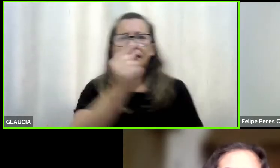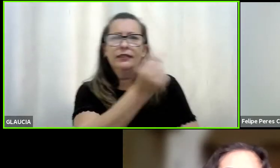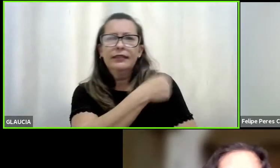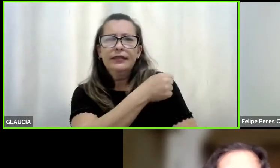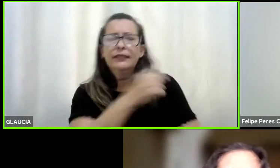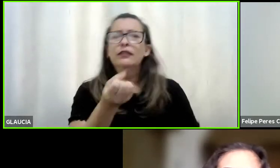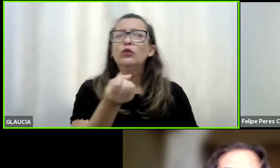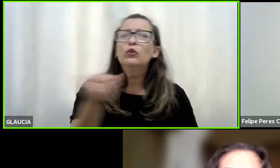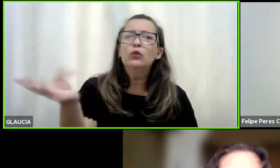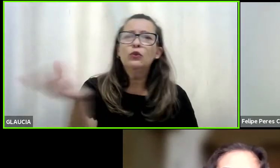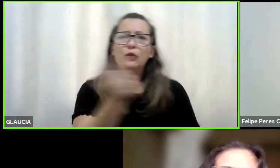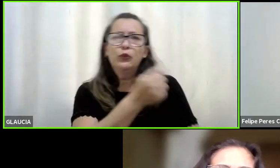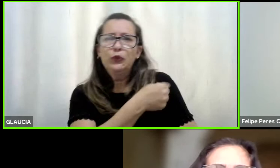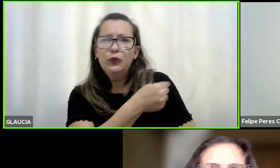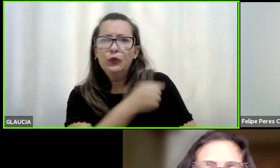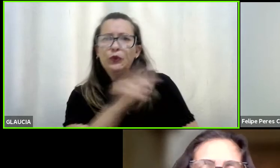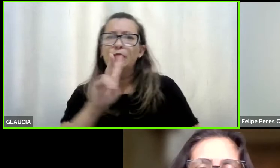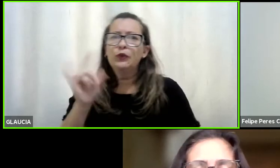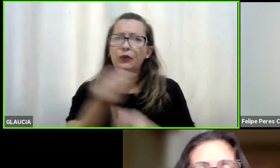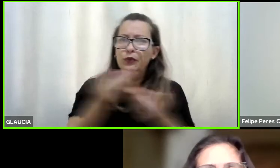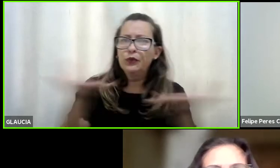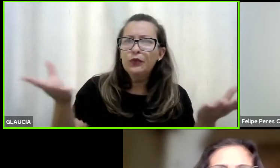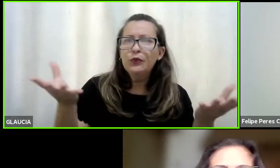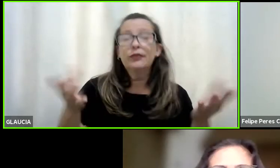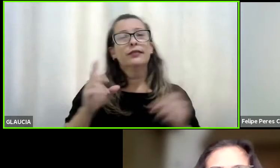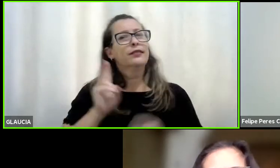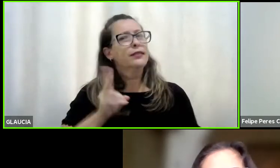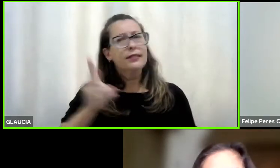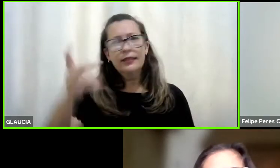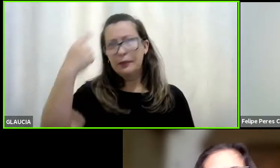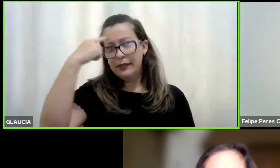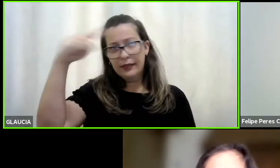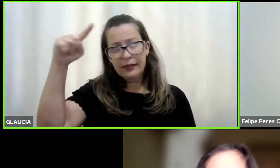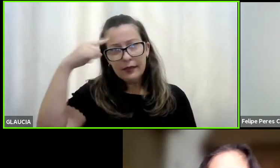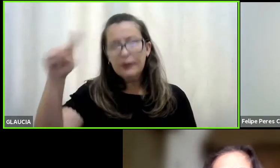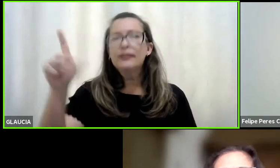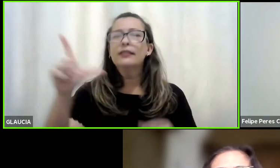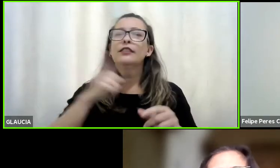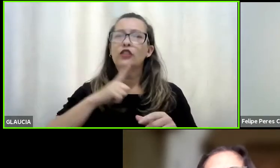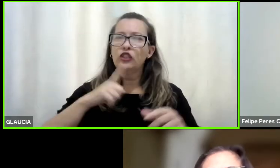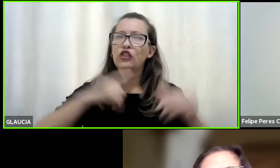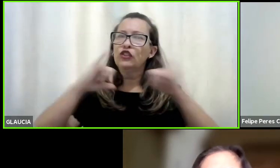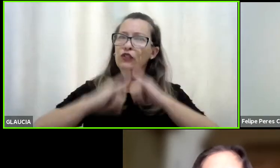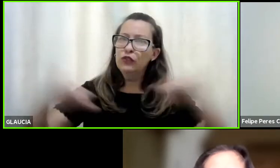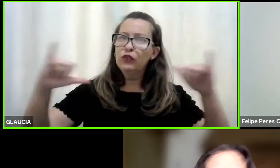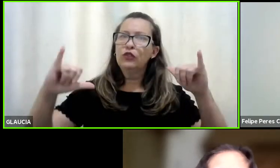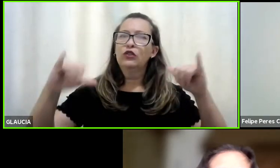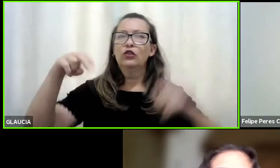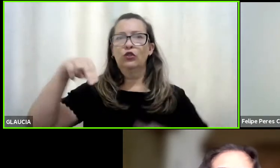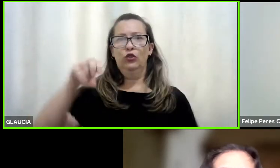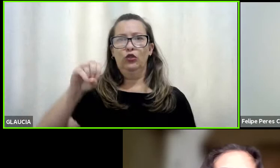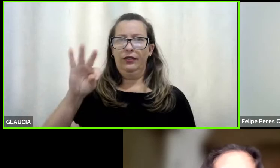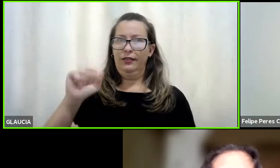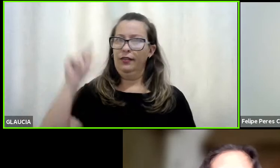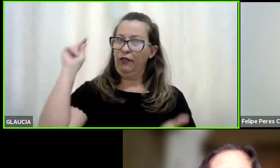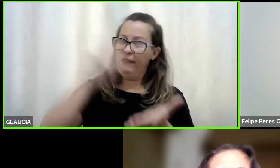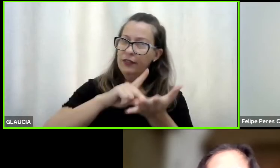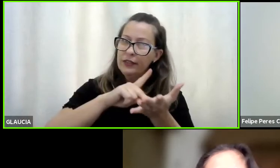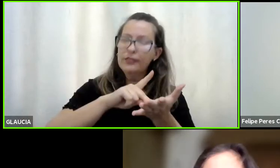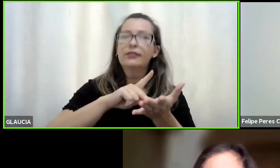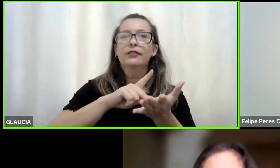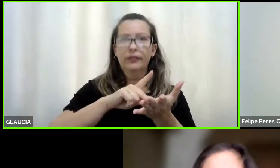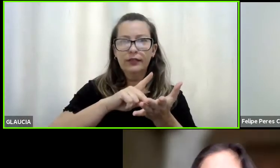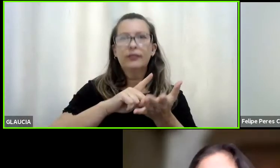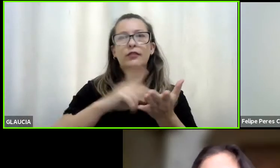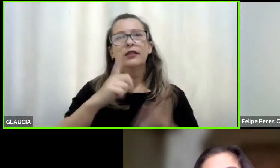ser entregues? Então, a gente, toda semana a gente produz uma nota oficial com um